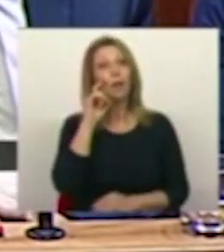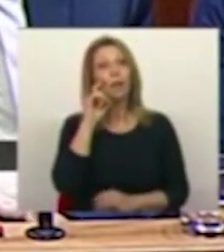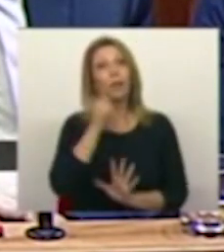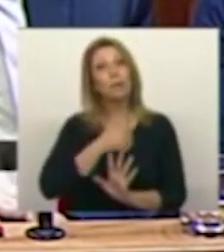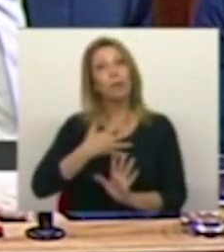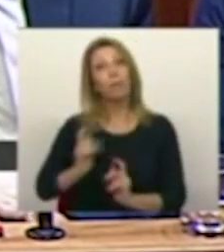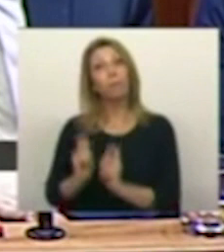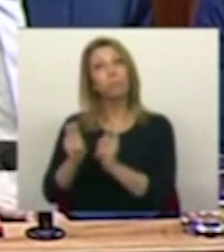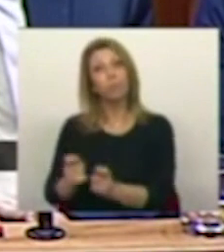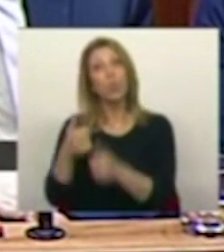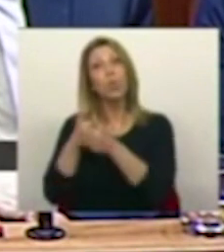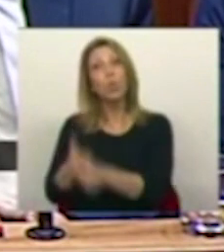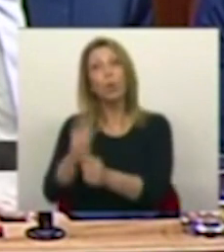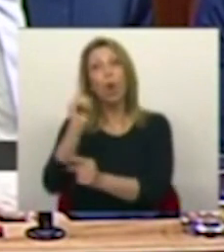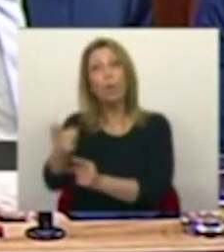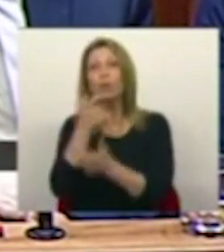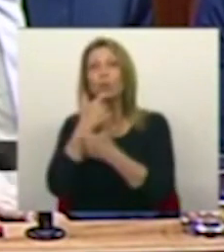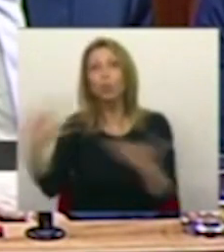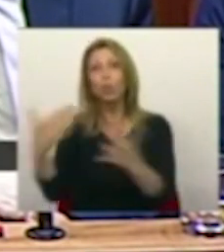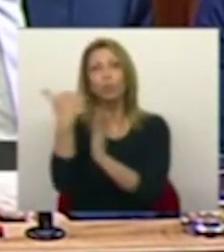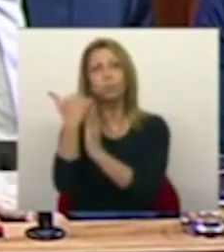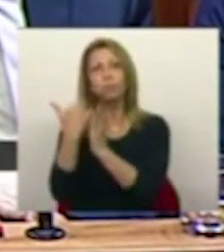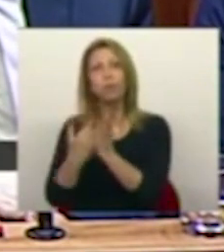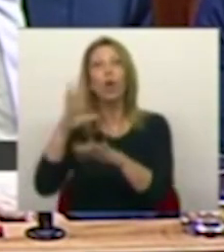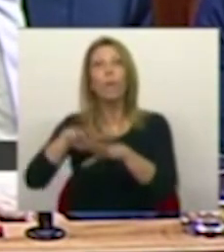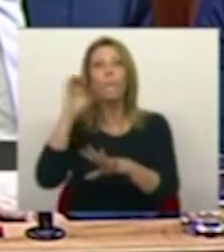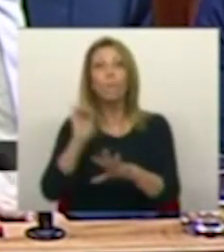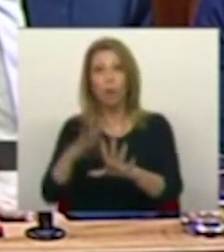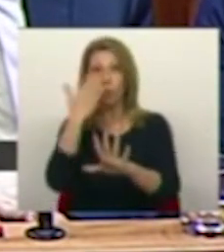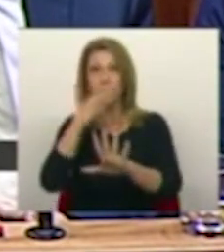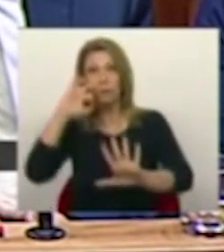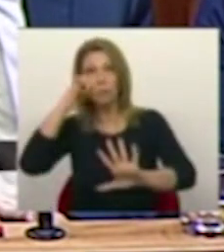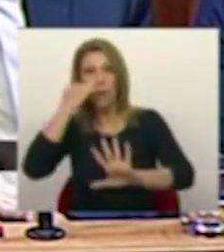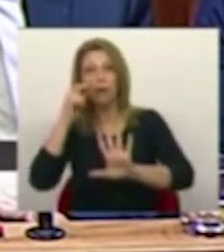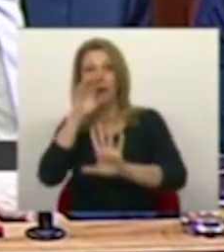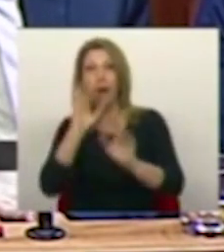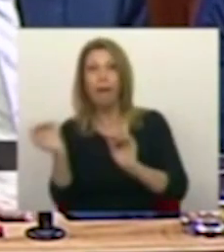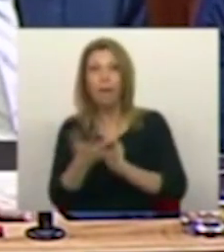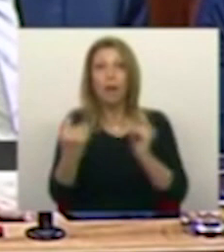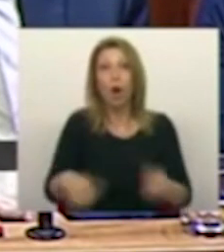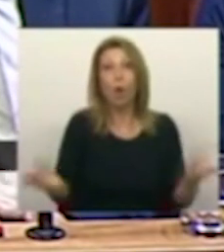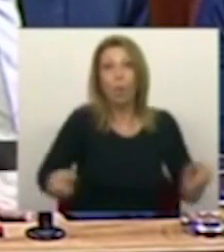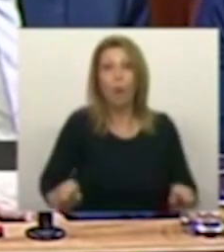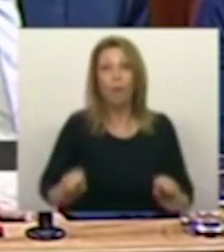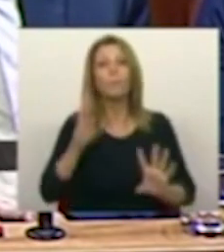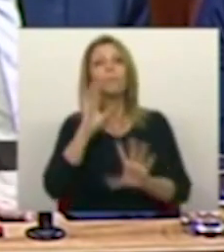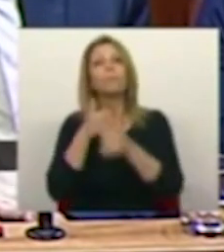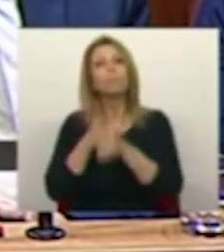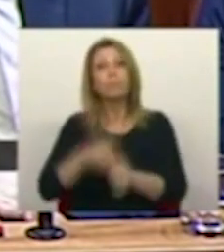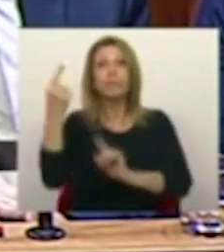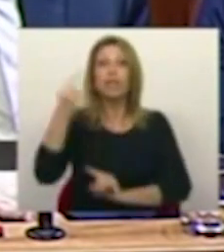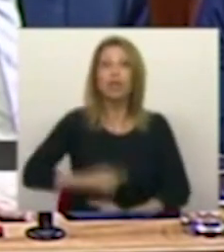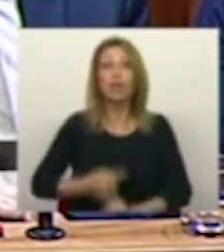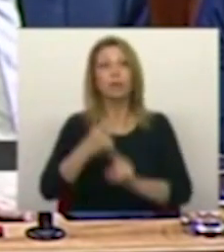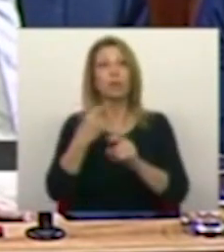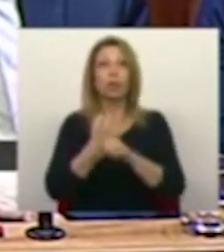concessionário cumpre todas as suas obrigações relativas ao impacto ambiental, que responda a todas as exigências de operação portuária